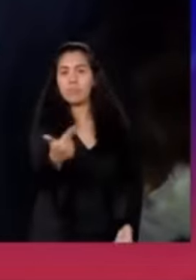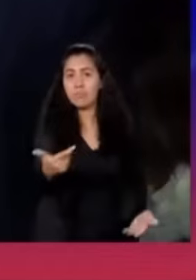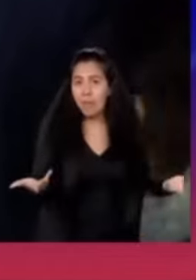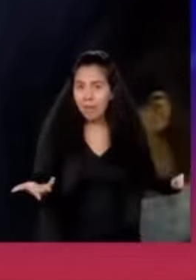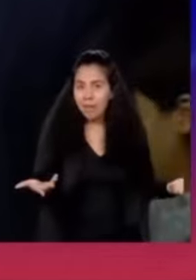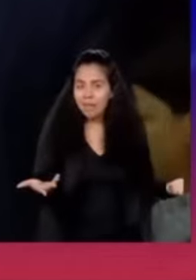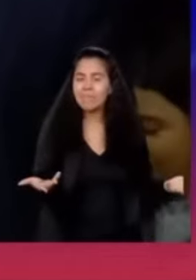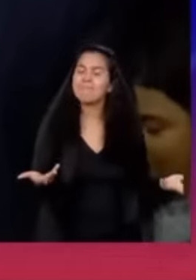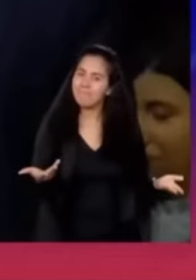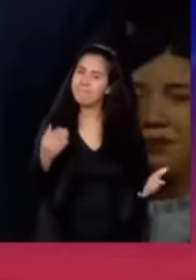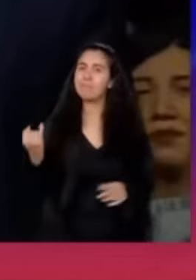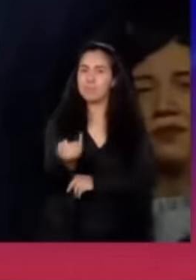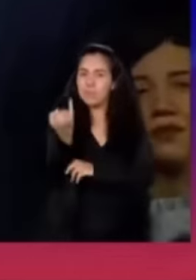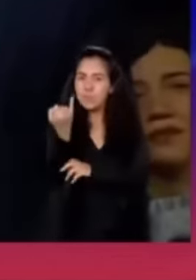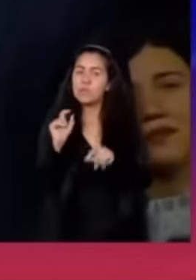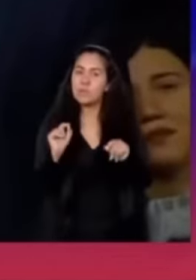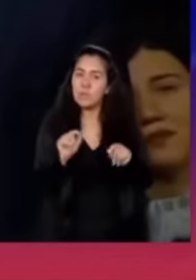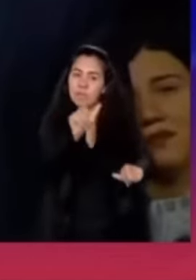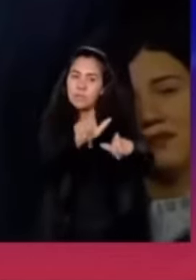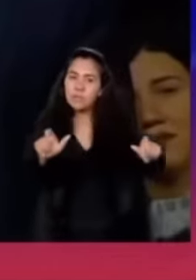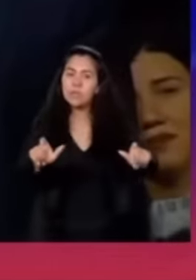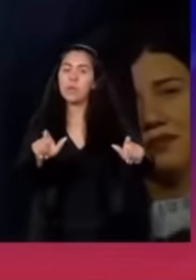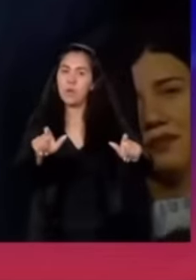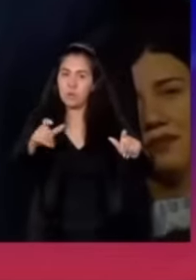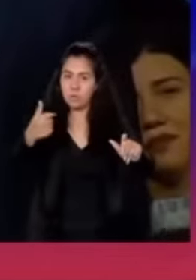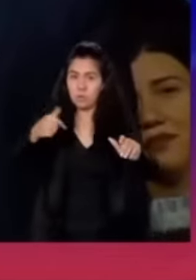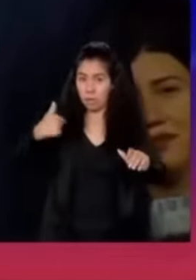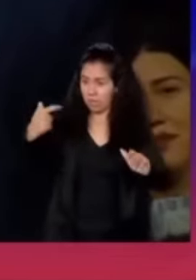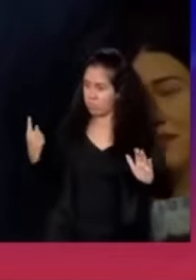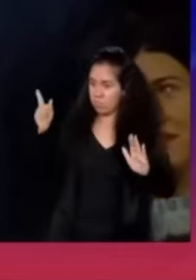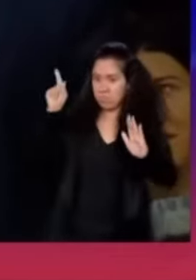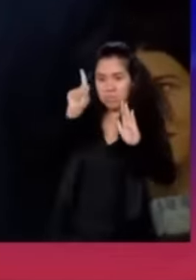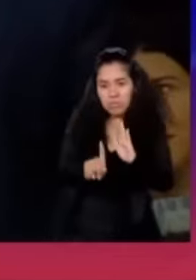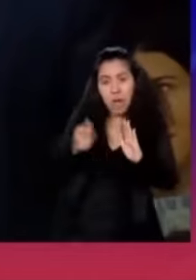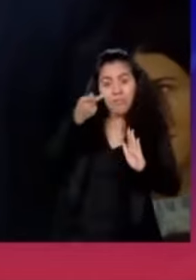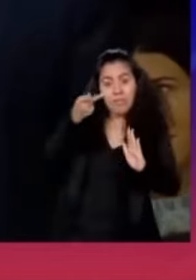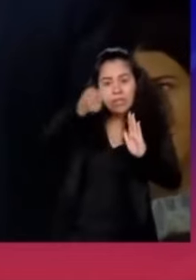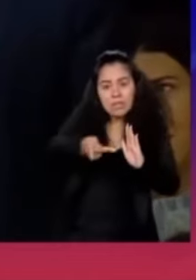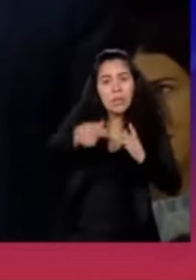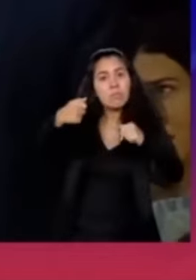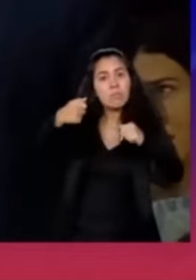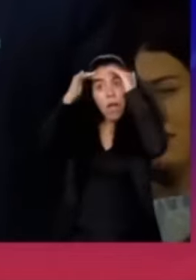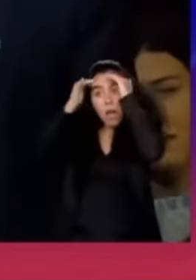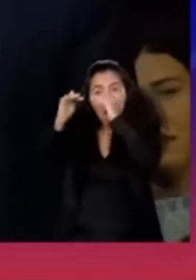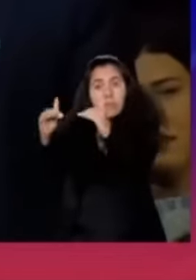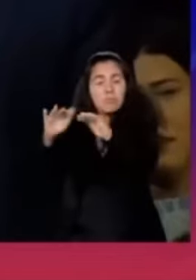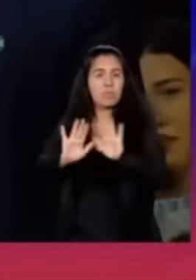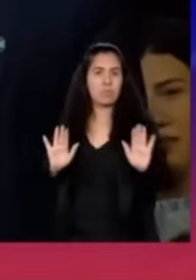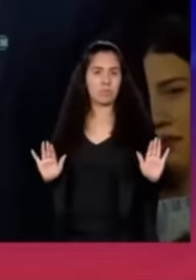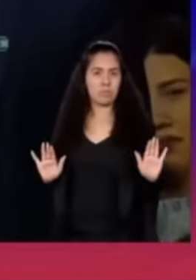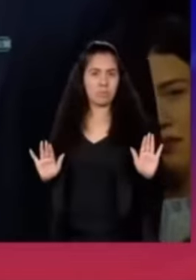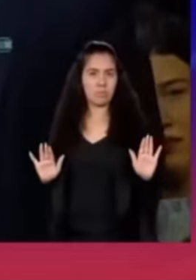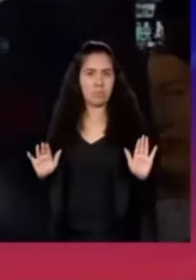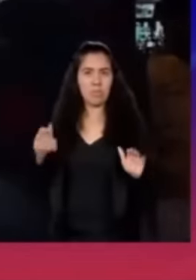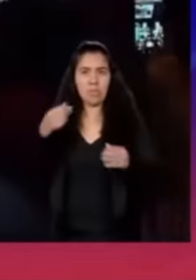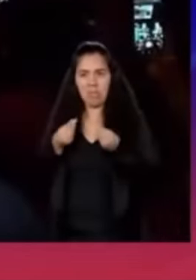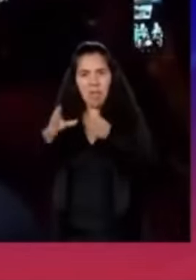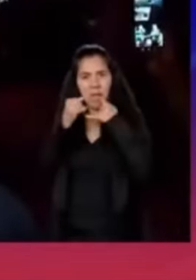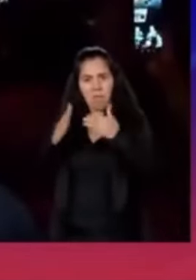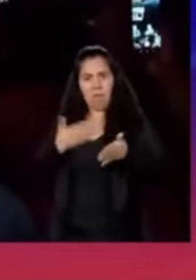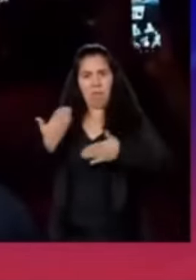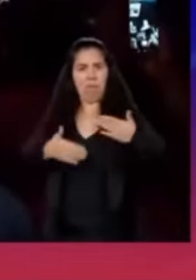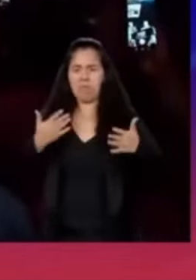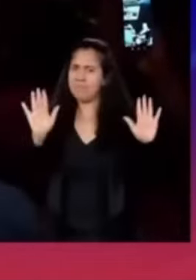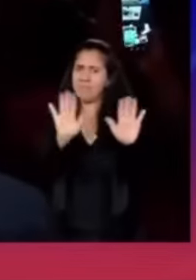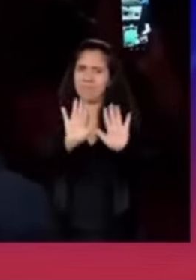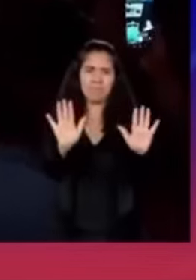Então é importante que as pessoas estão na nossa casa, porque a gente convidou, a gente tem que respeitar. A gente não enxota convidado nosso. Por isso,